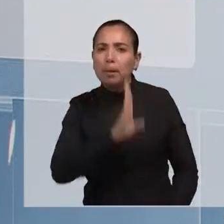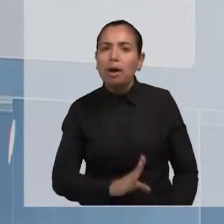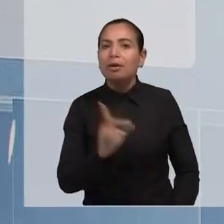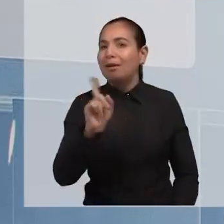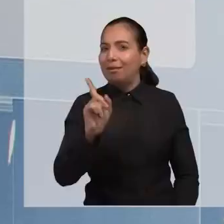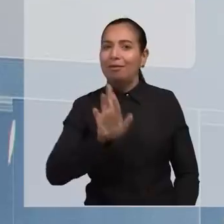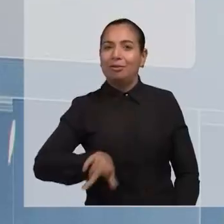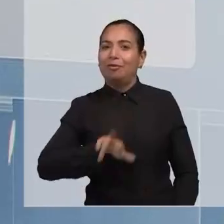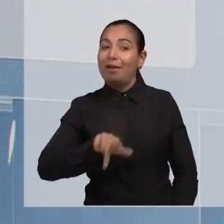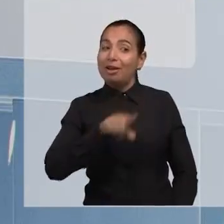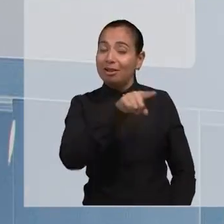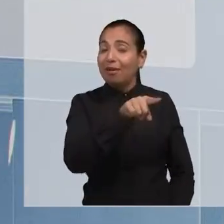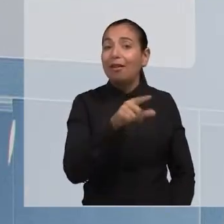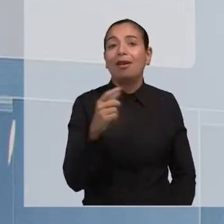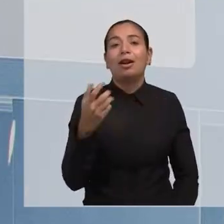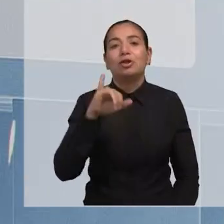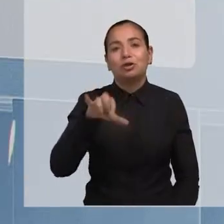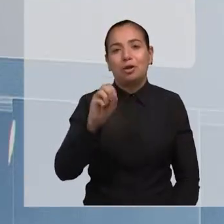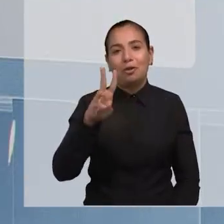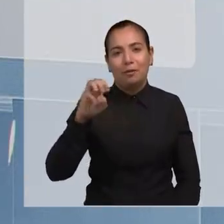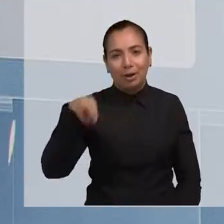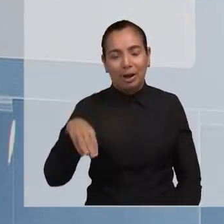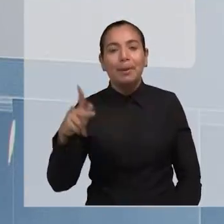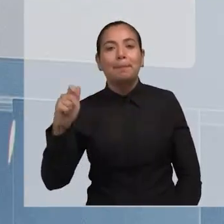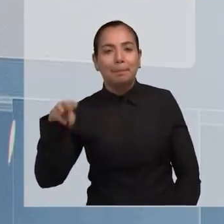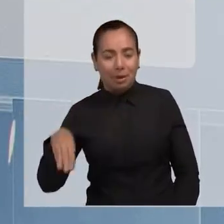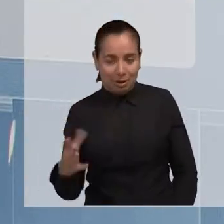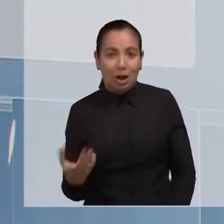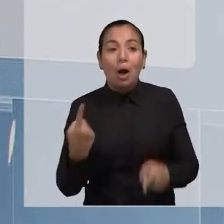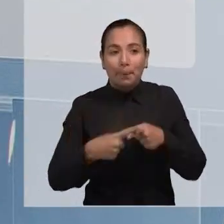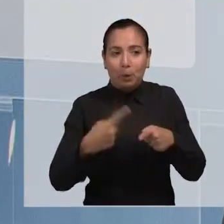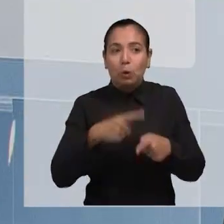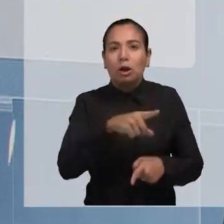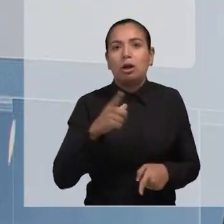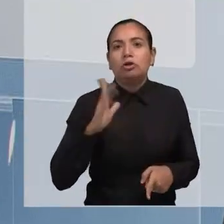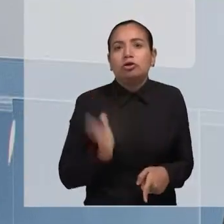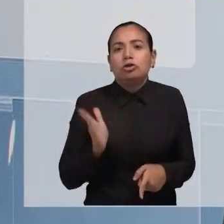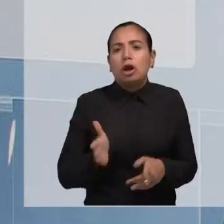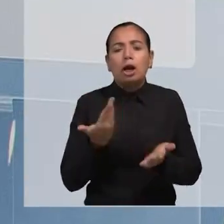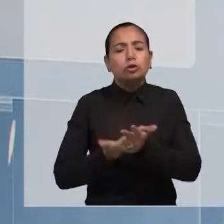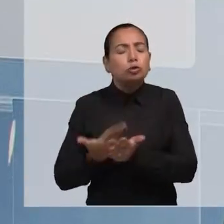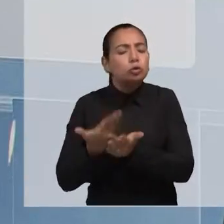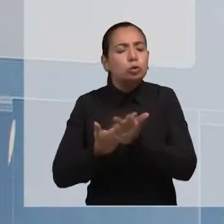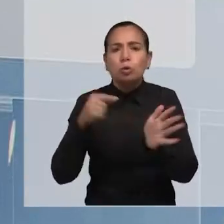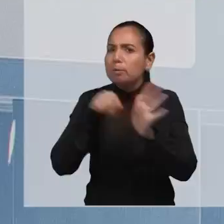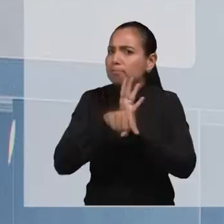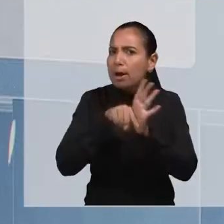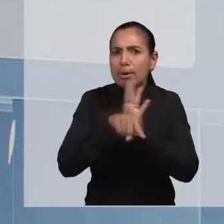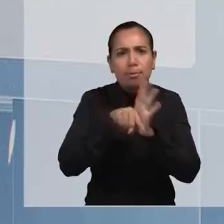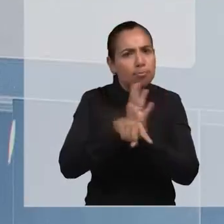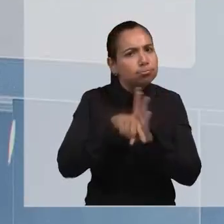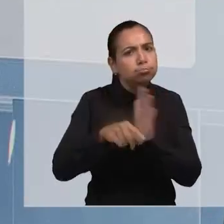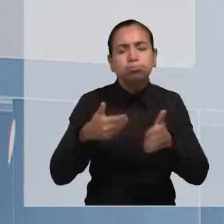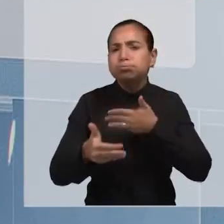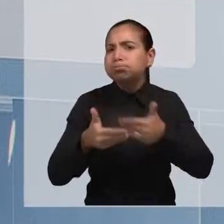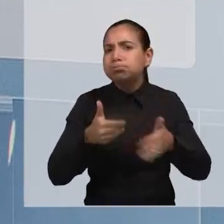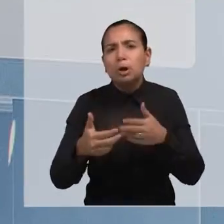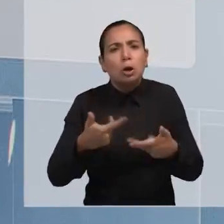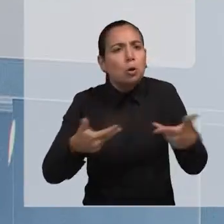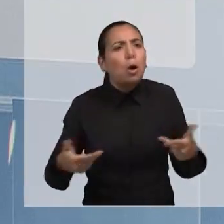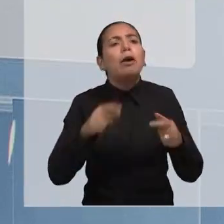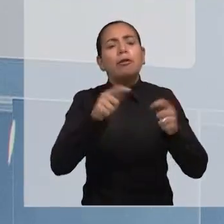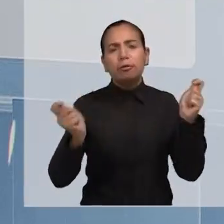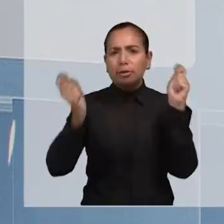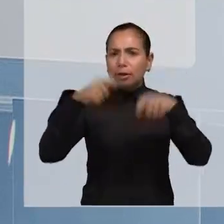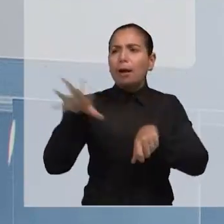diferente da TV News, que eles estão prontos, armados, preparados para questionar e para reproduzir e